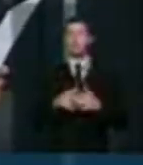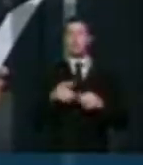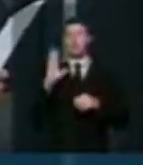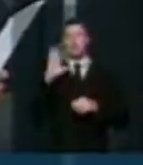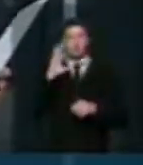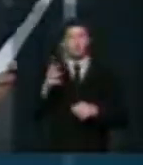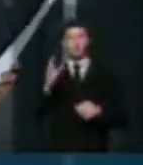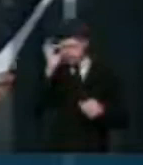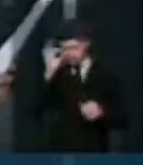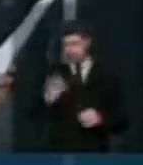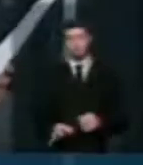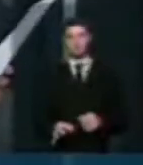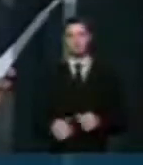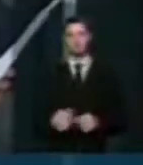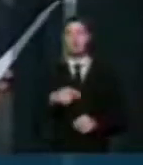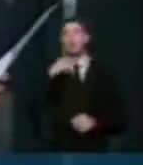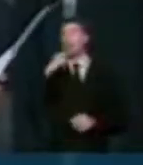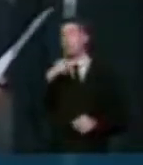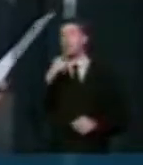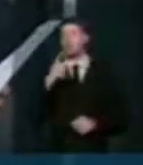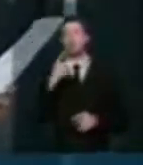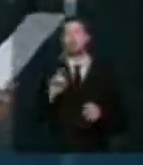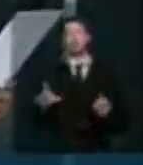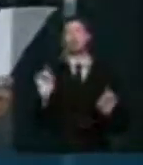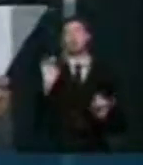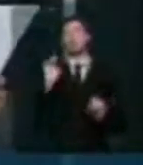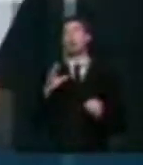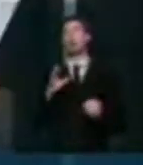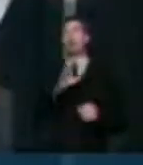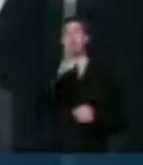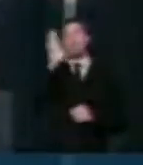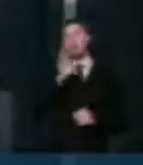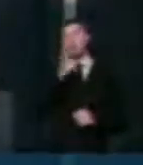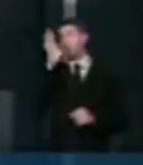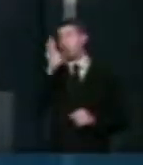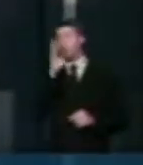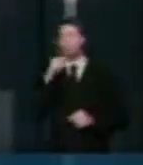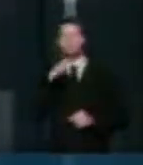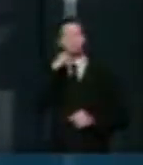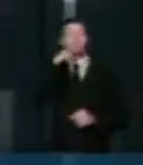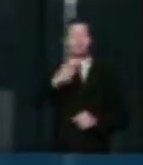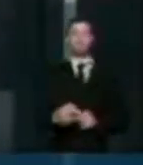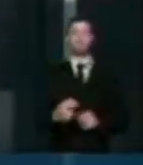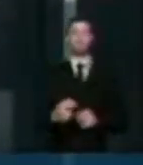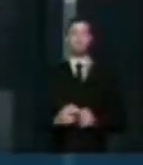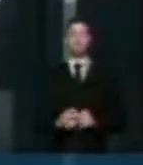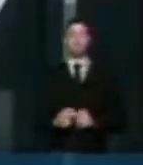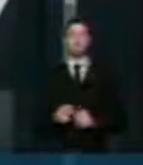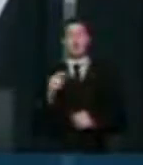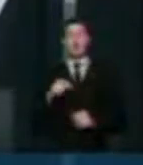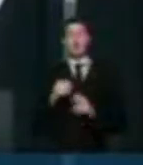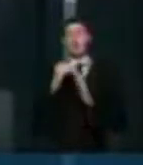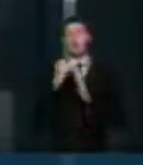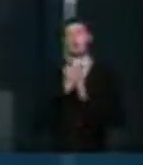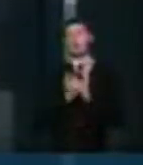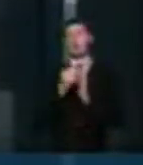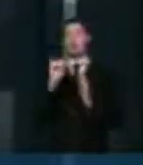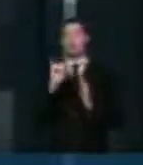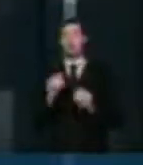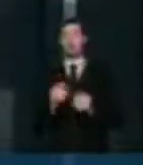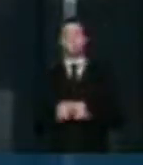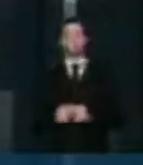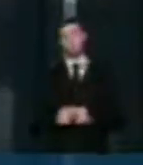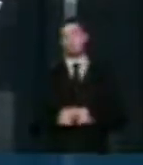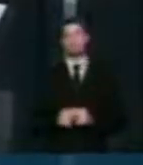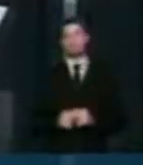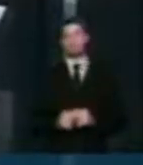Não adianta ficar tapando só com peneira, senhor presidente, senhoras e senhores deputados. Por meio de renúncia fiscal, por exemplo,